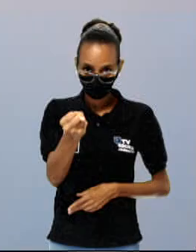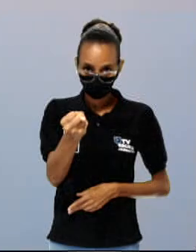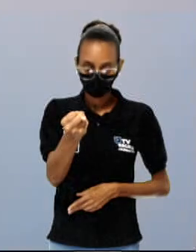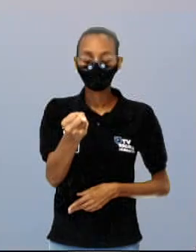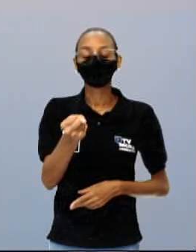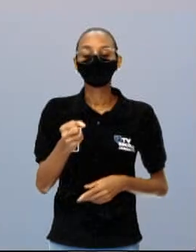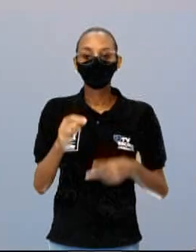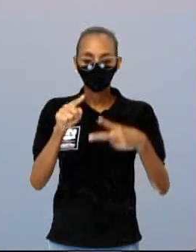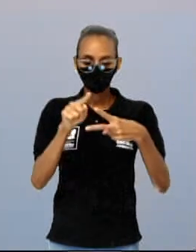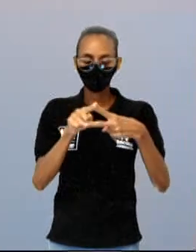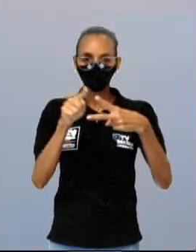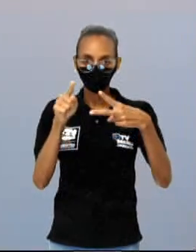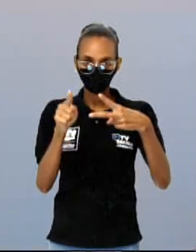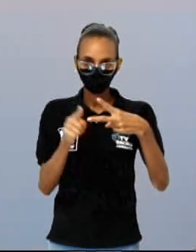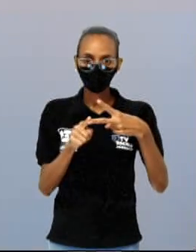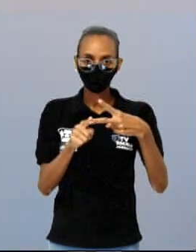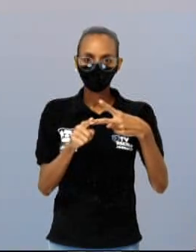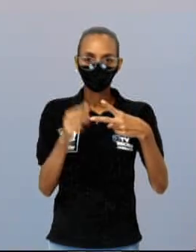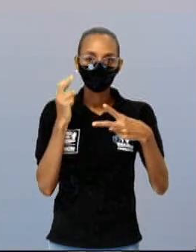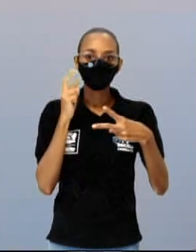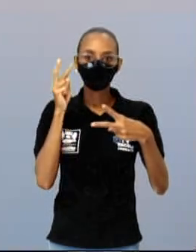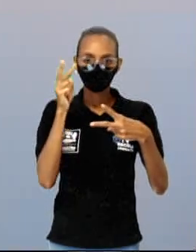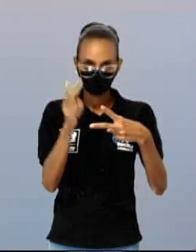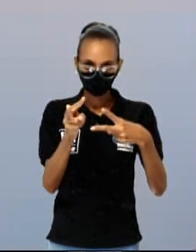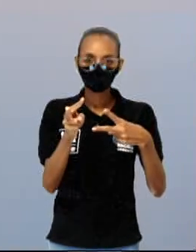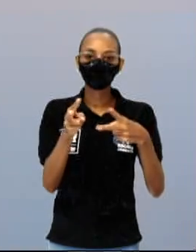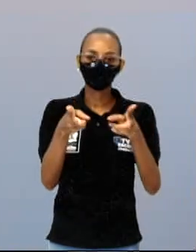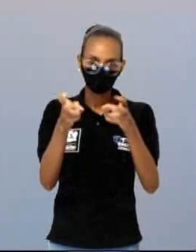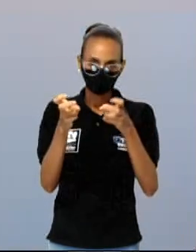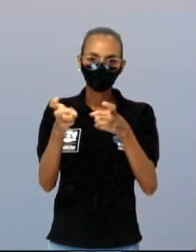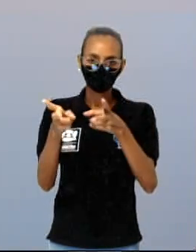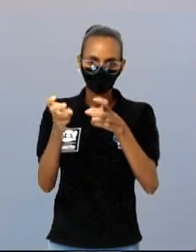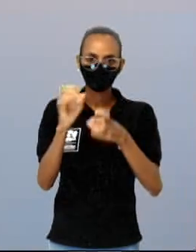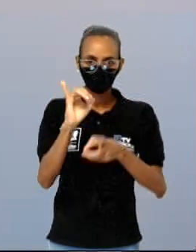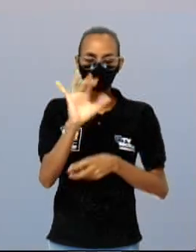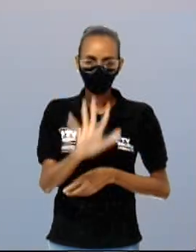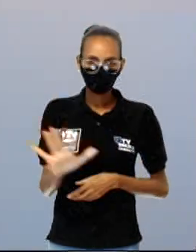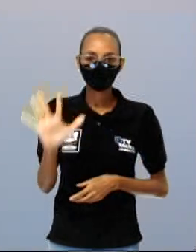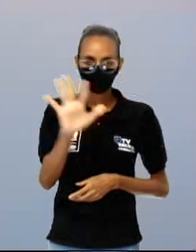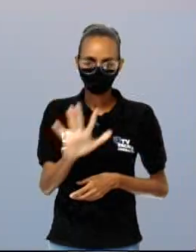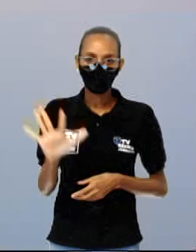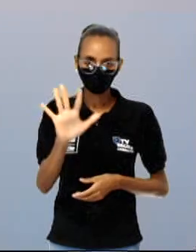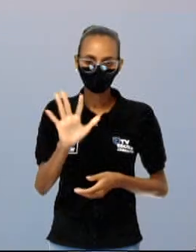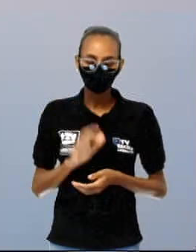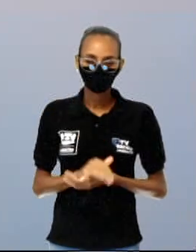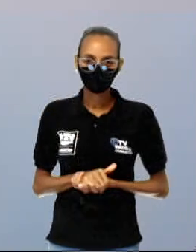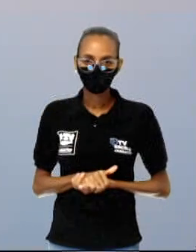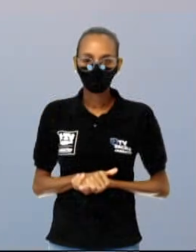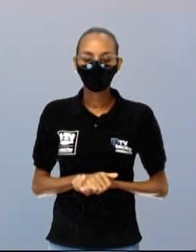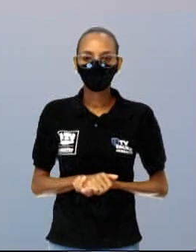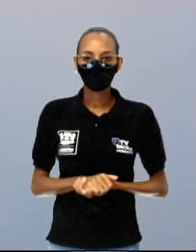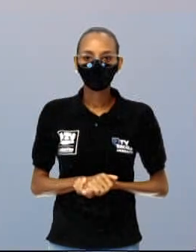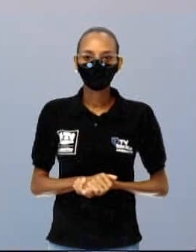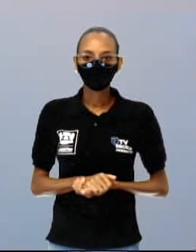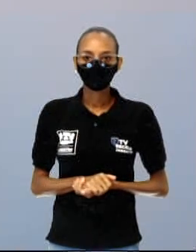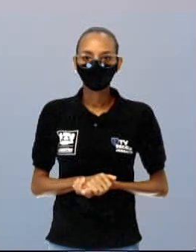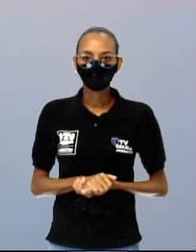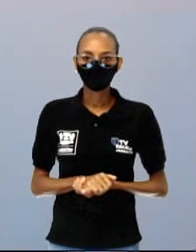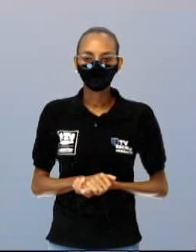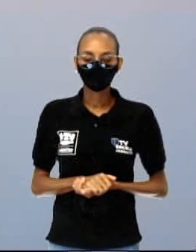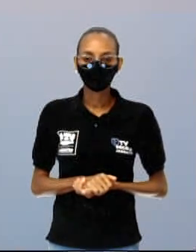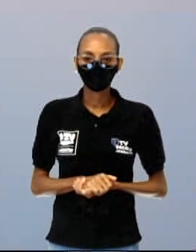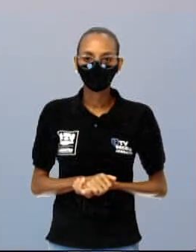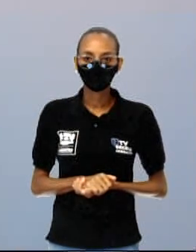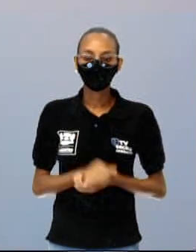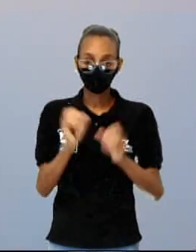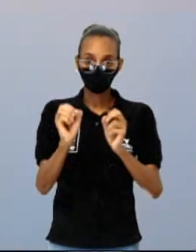congruentes e os ângulos opostos pelo vértice também são congruentes ali entre